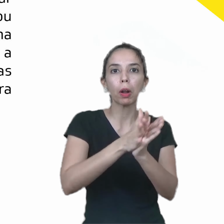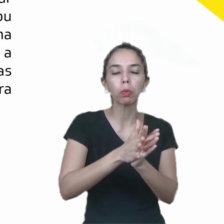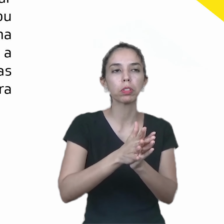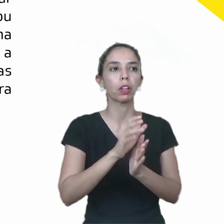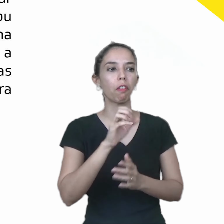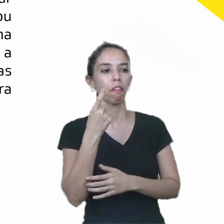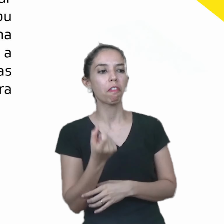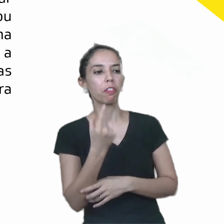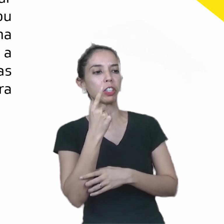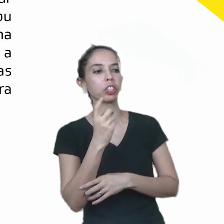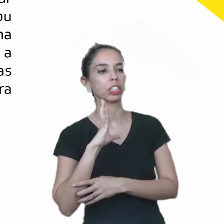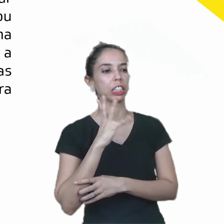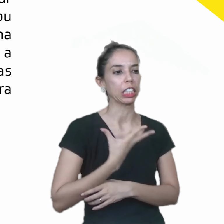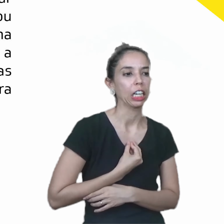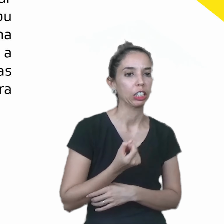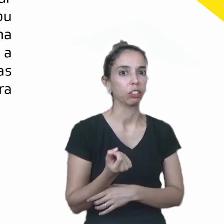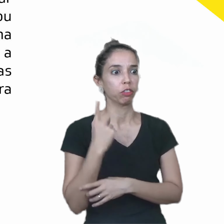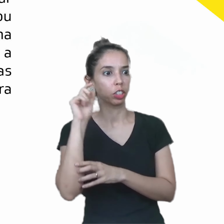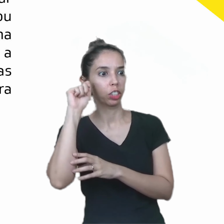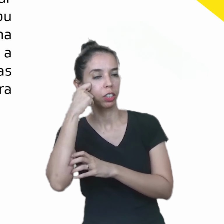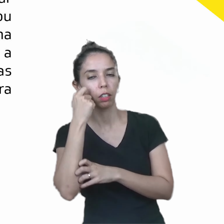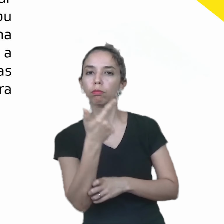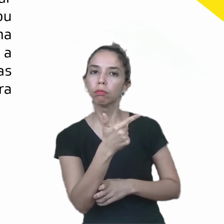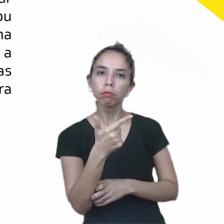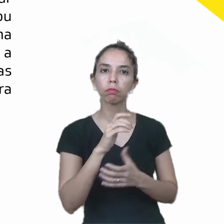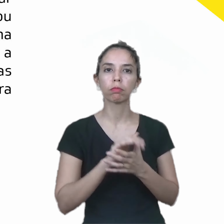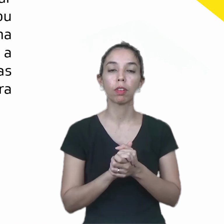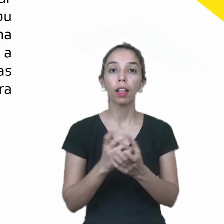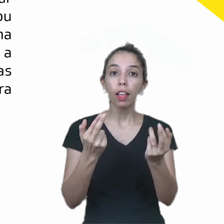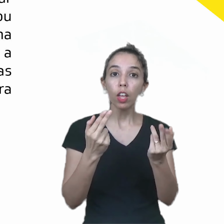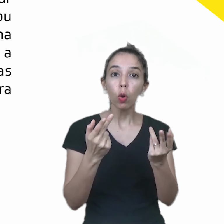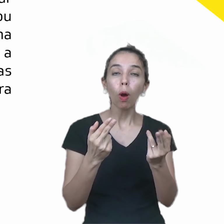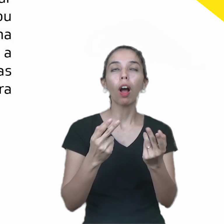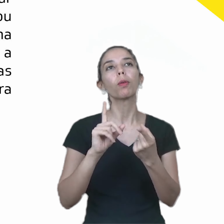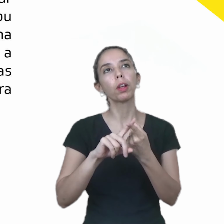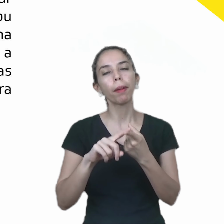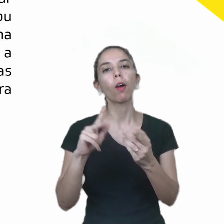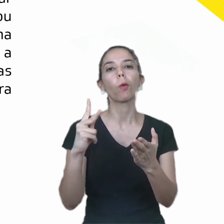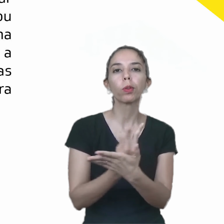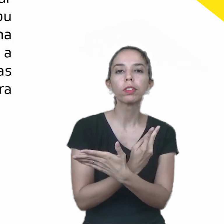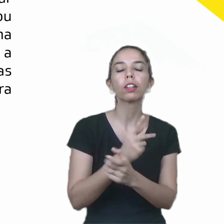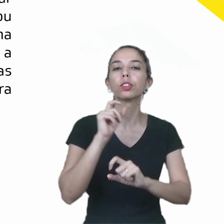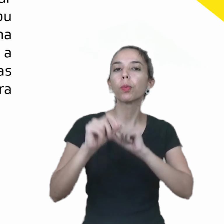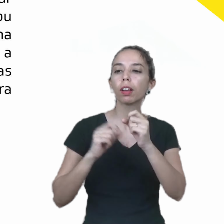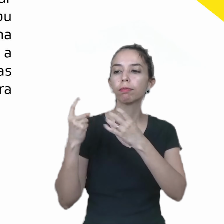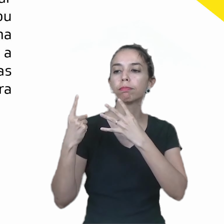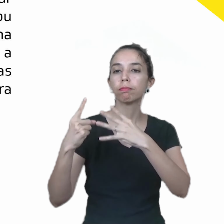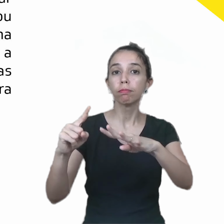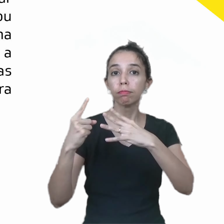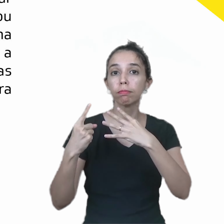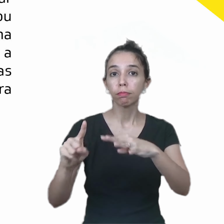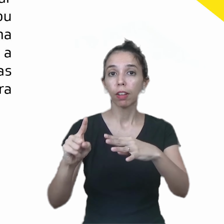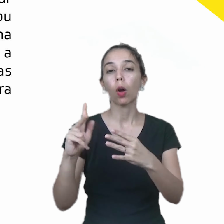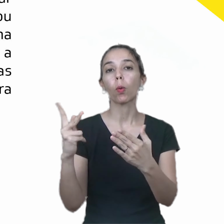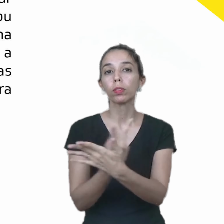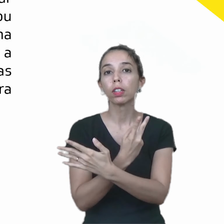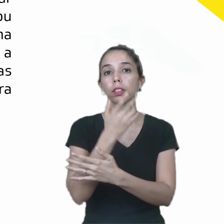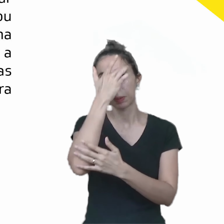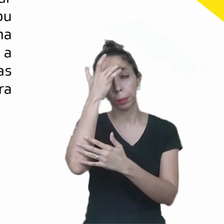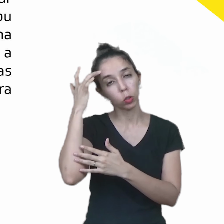ser rotulados ou taxados de trans e ou pretos Da mesma forma, ainda que de diferentes formas